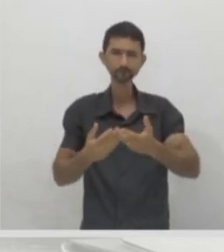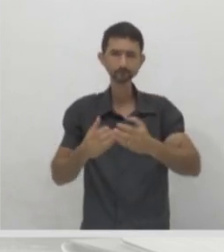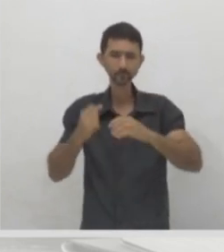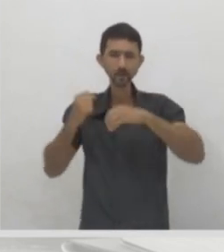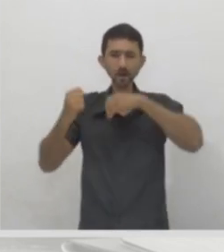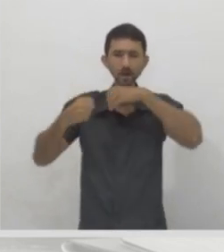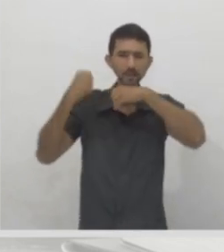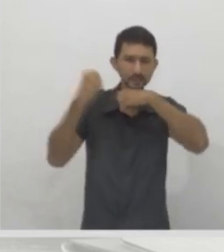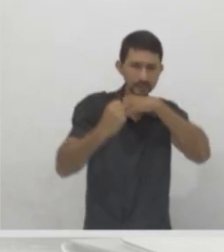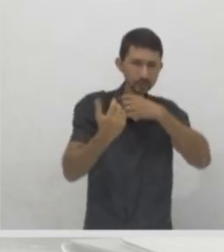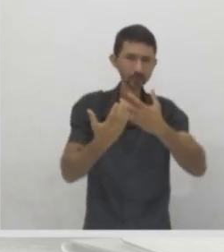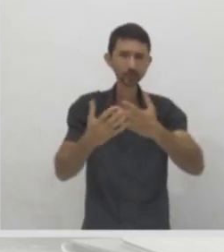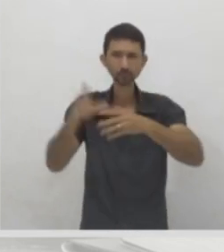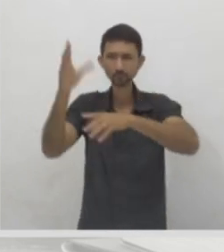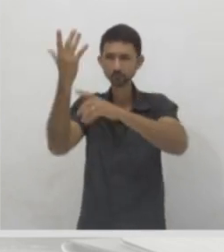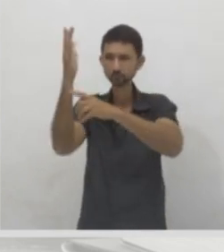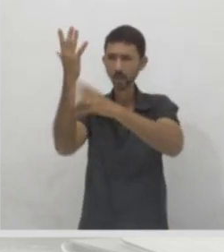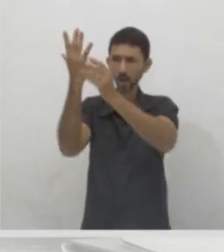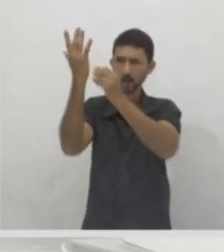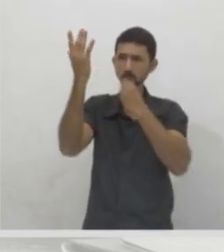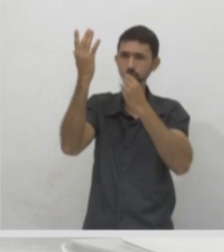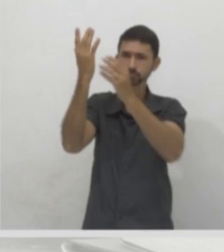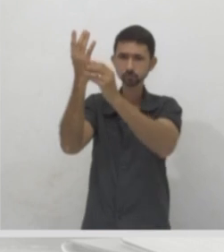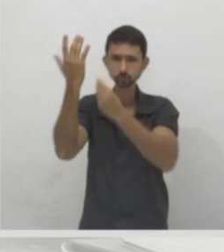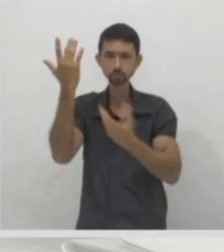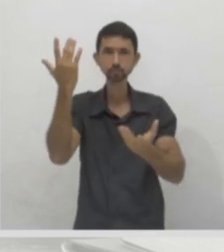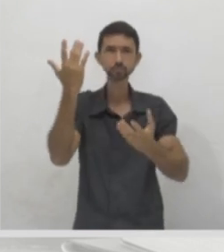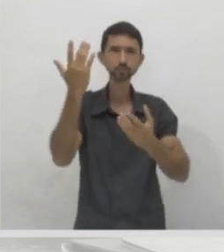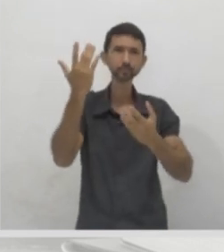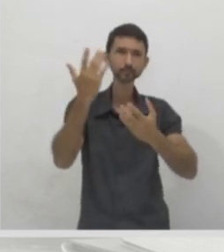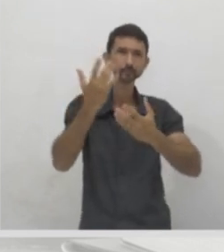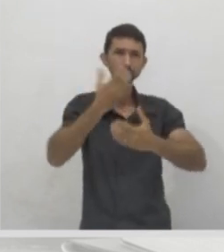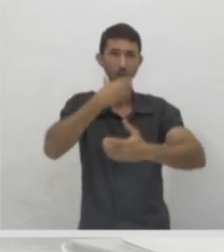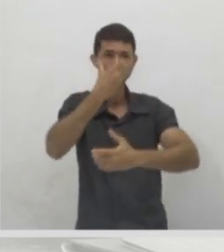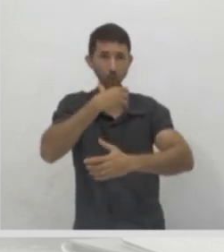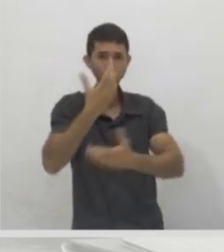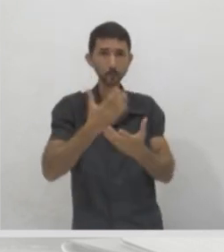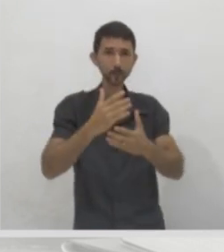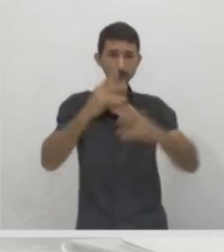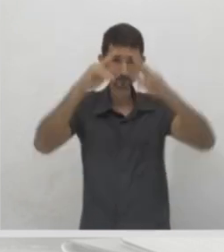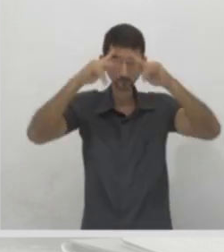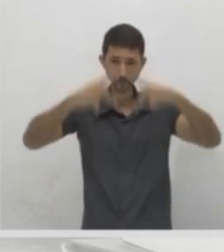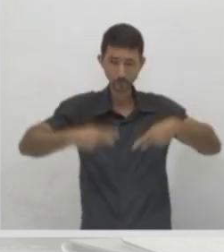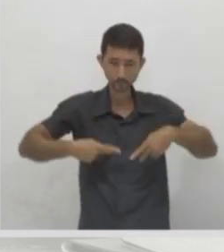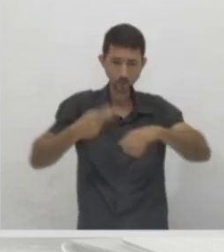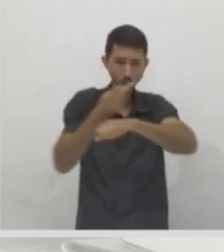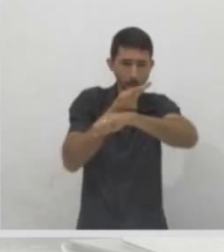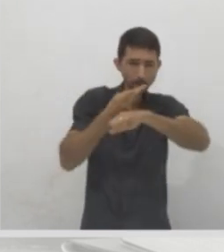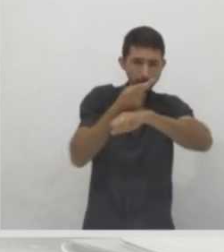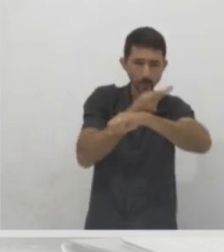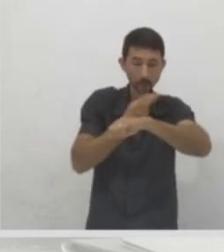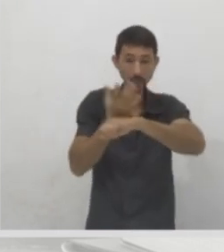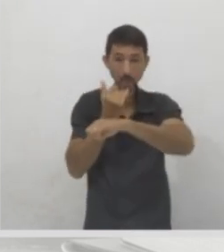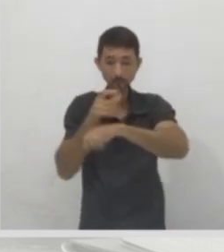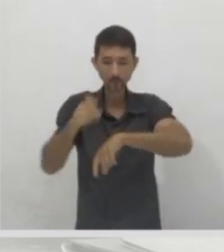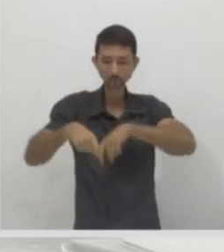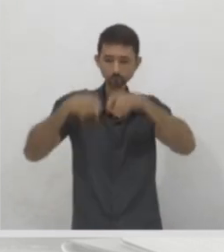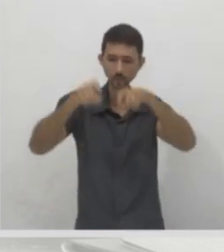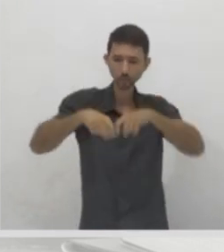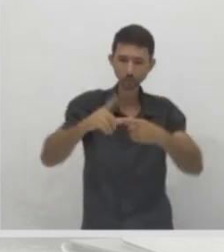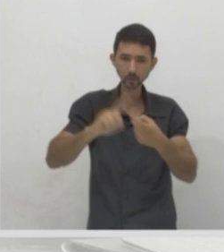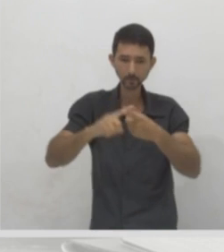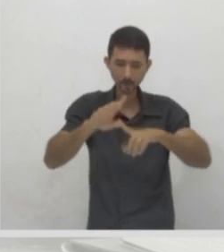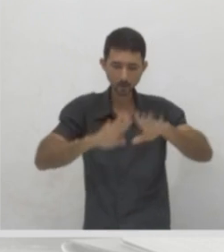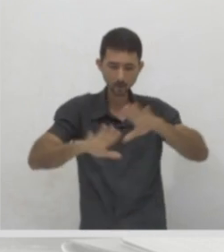pesca e coleta de frutas e raízes comestíveis, os seres humanos passaram a buscar alimentos com a agricultura e a criação